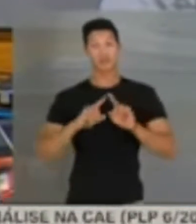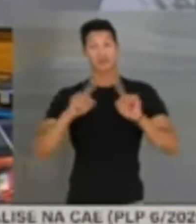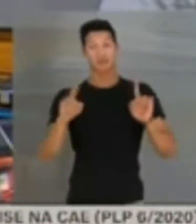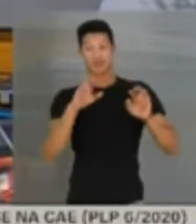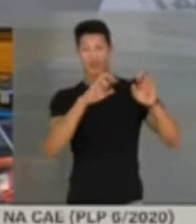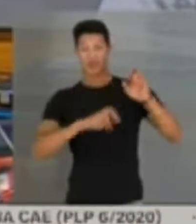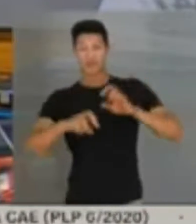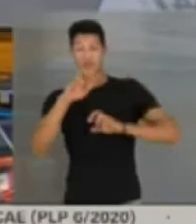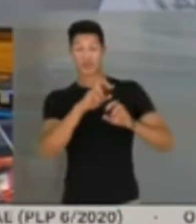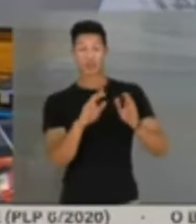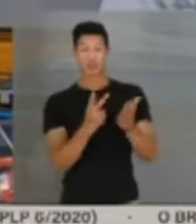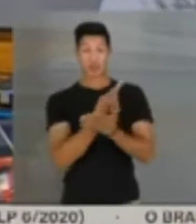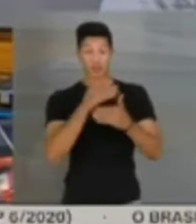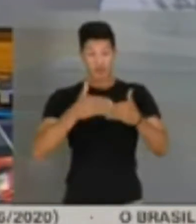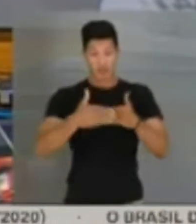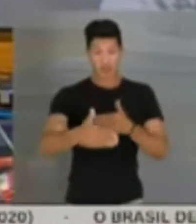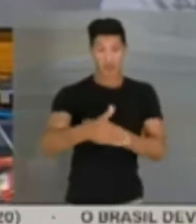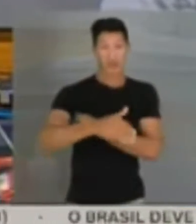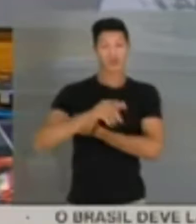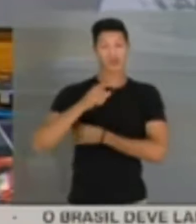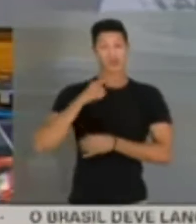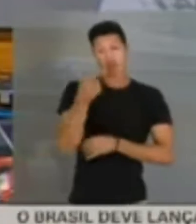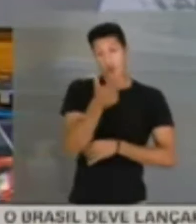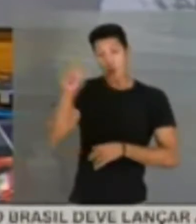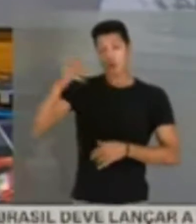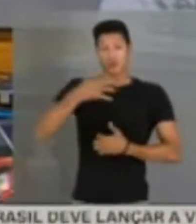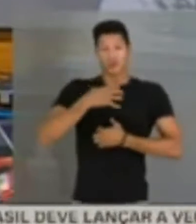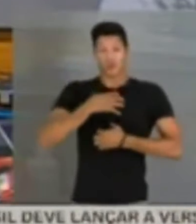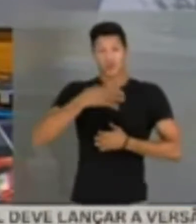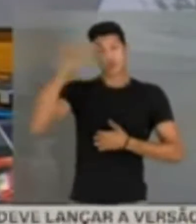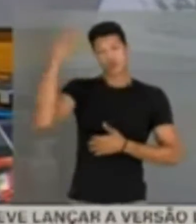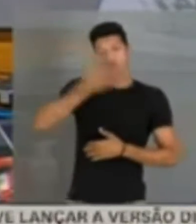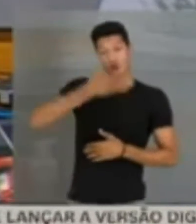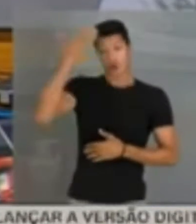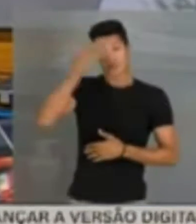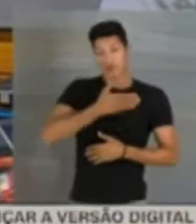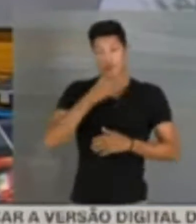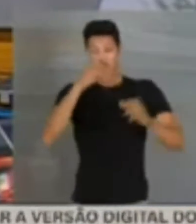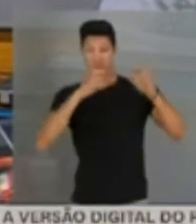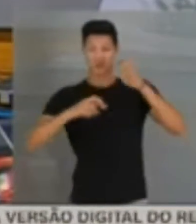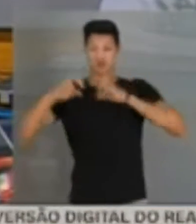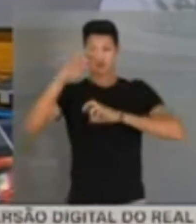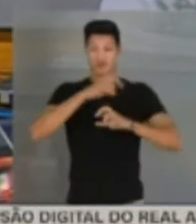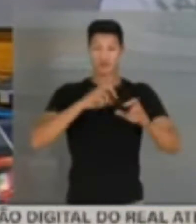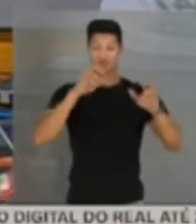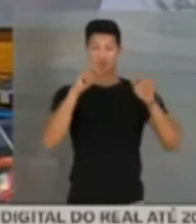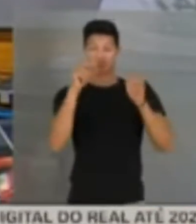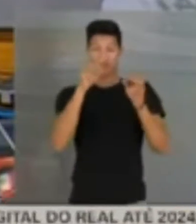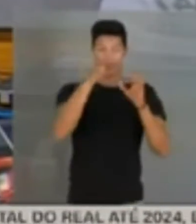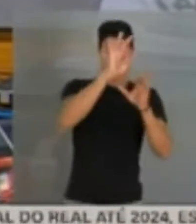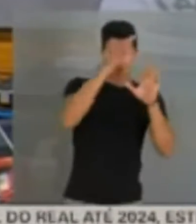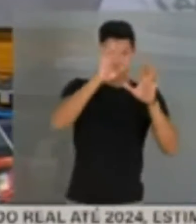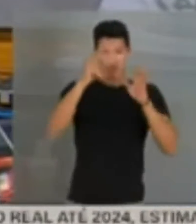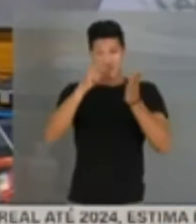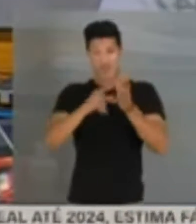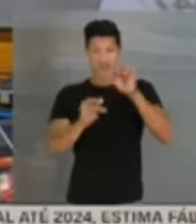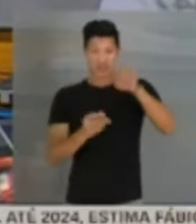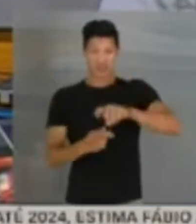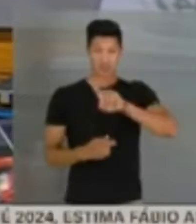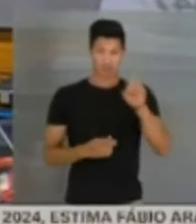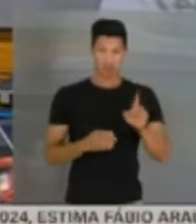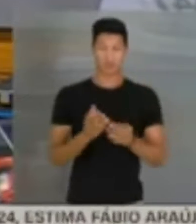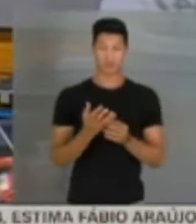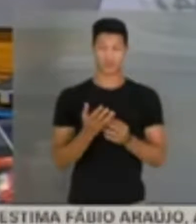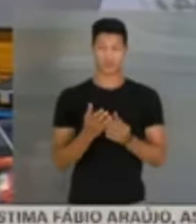Mas a investigação está acontecendo. Há outros meios de provas a se aferir a veracidade ou não dessa